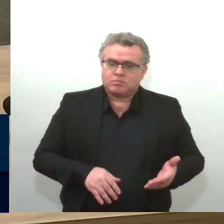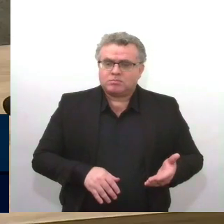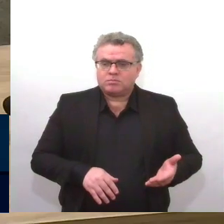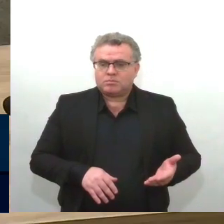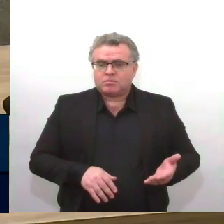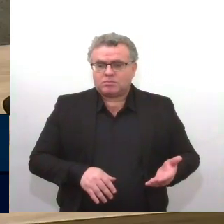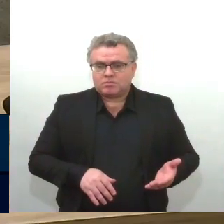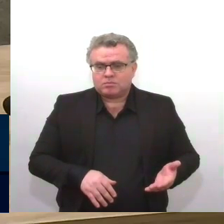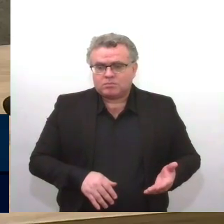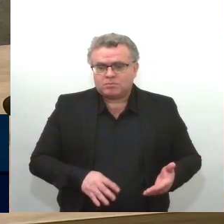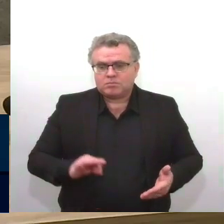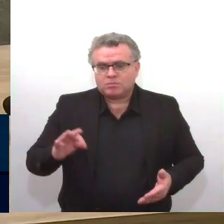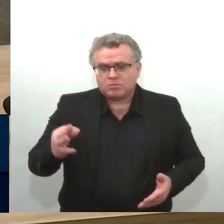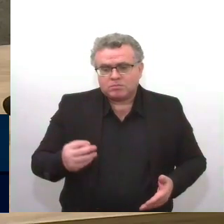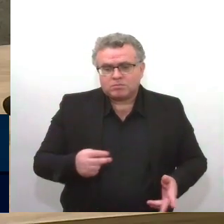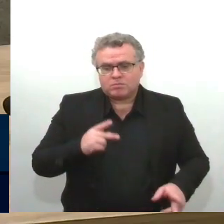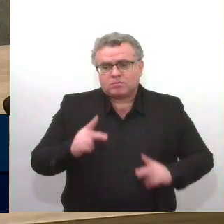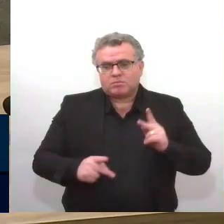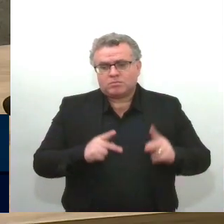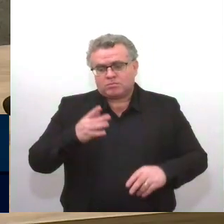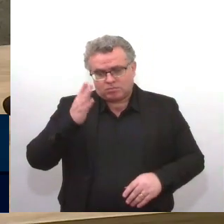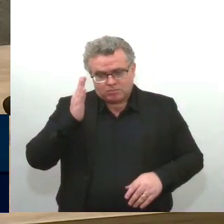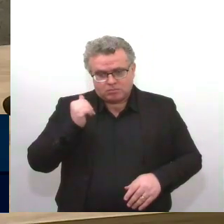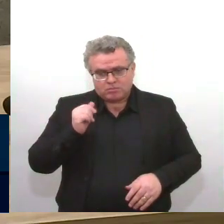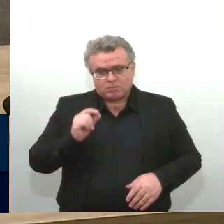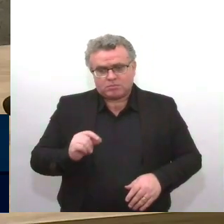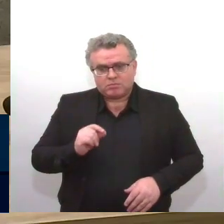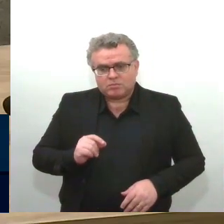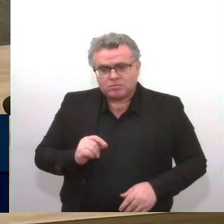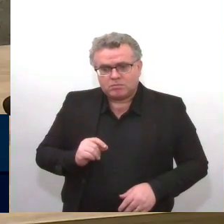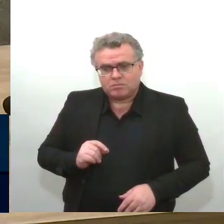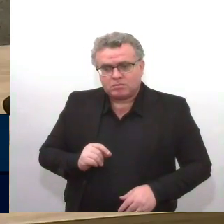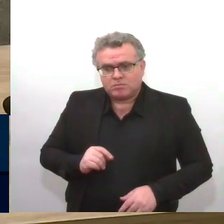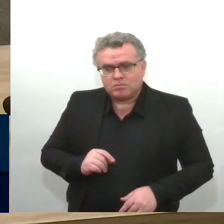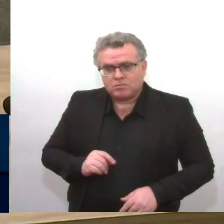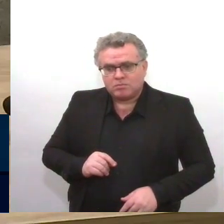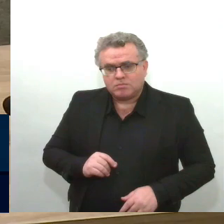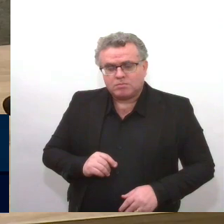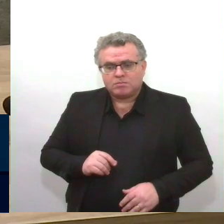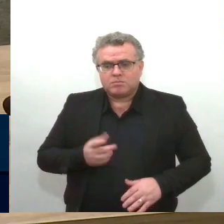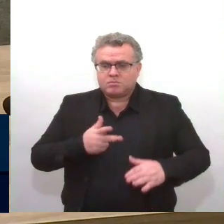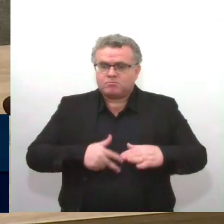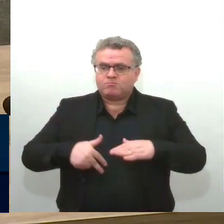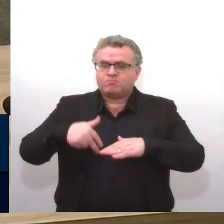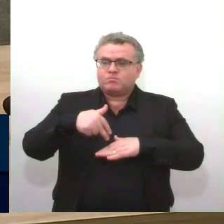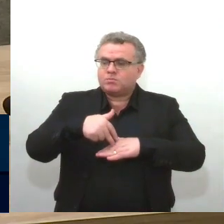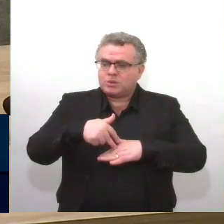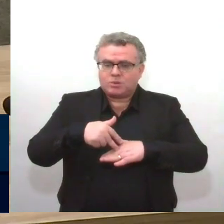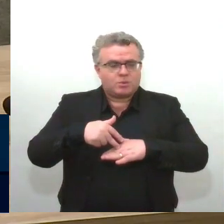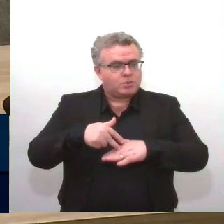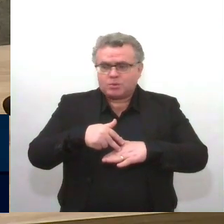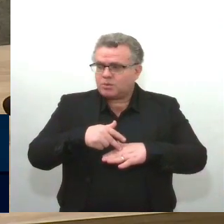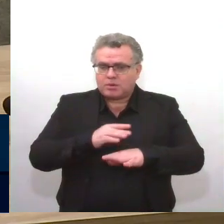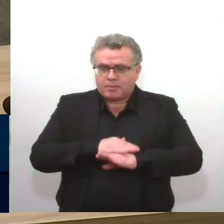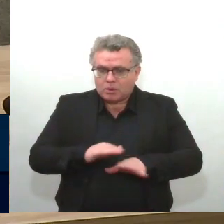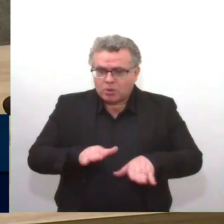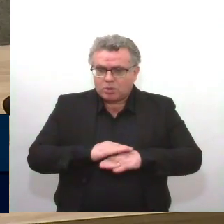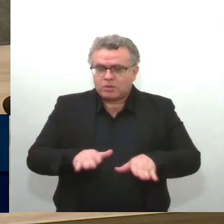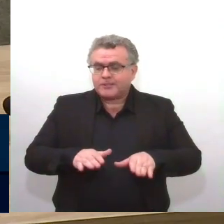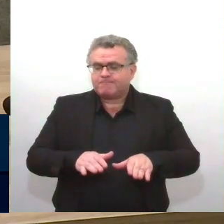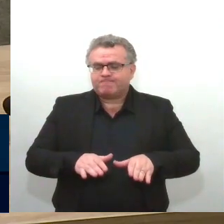depois que desarma o palan a gente tem que para todos e uma coisa que eu